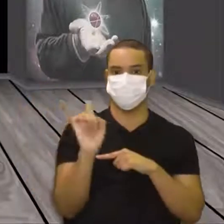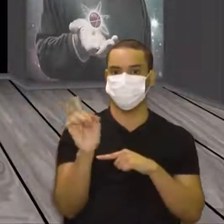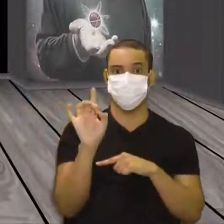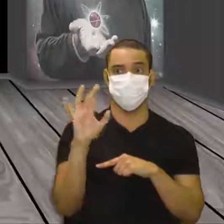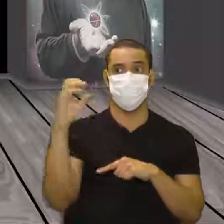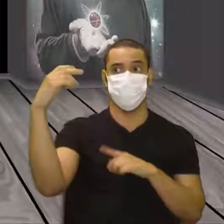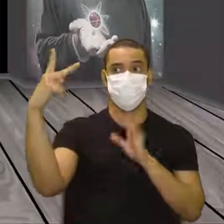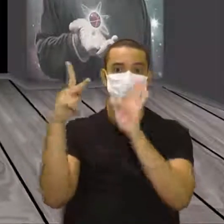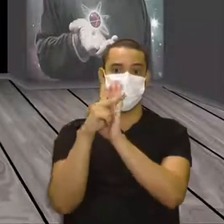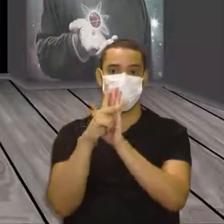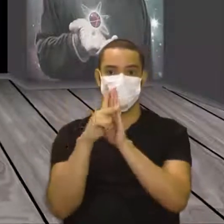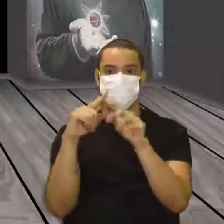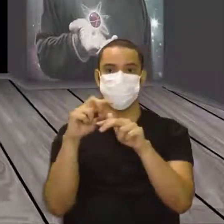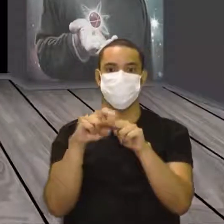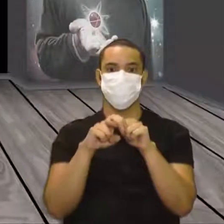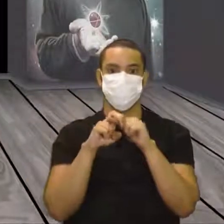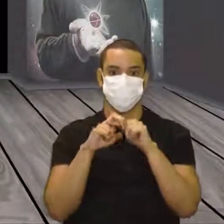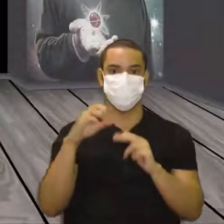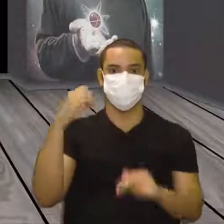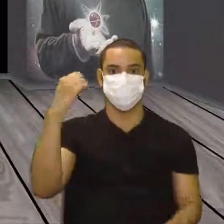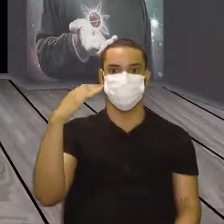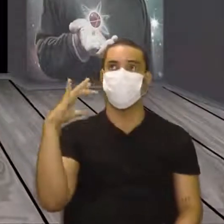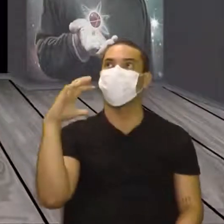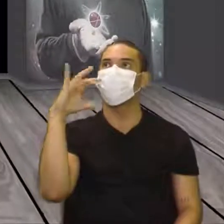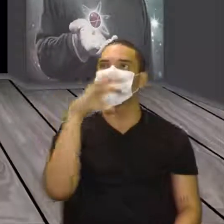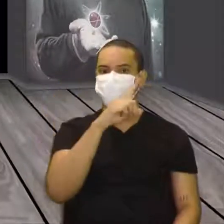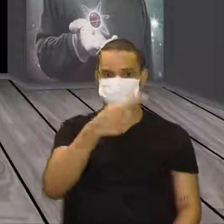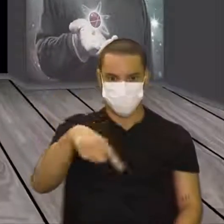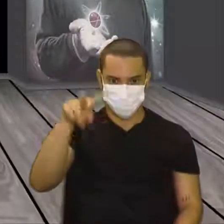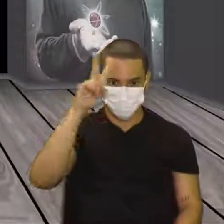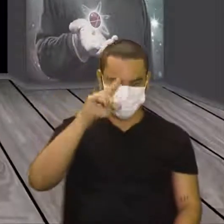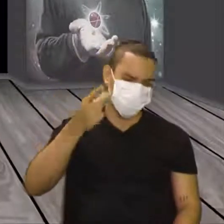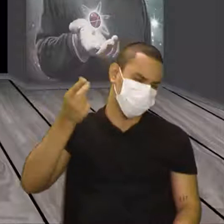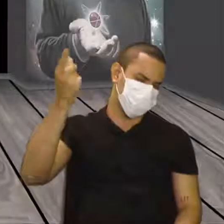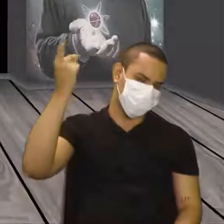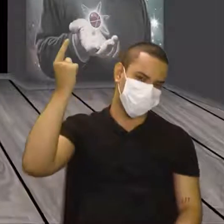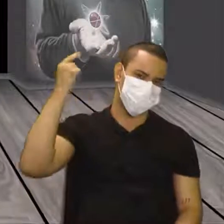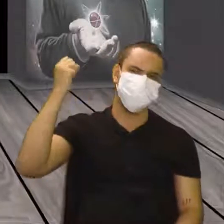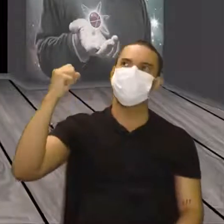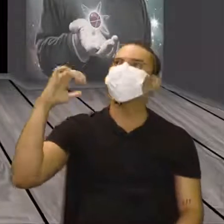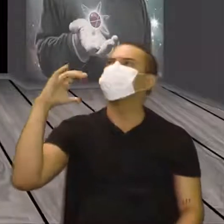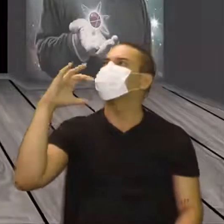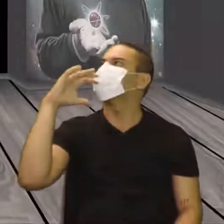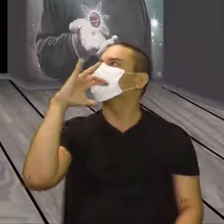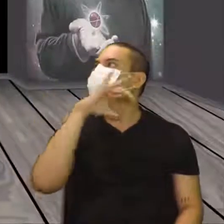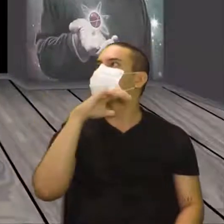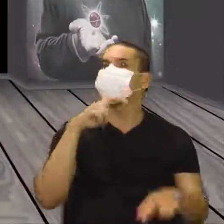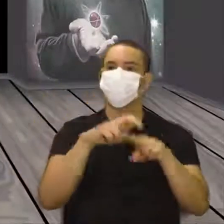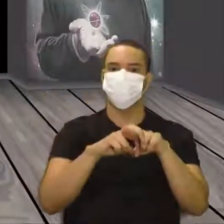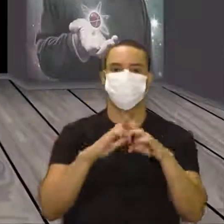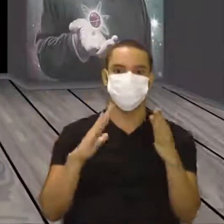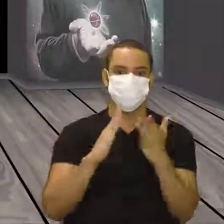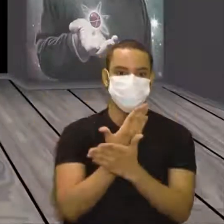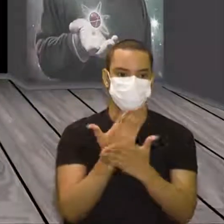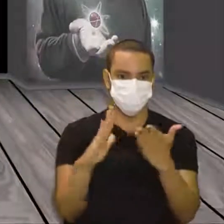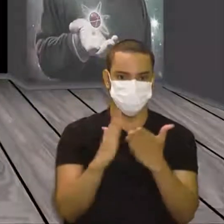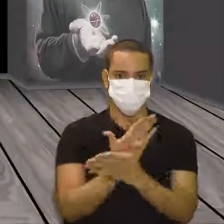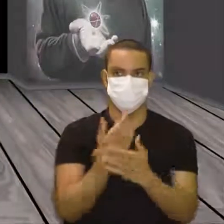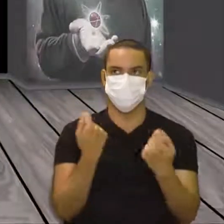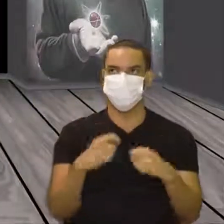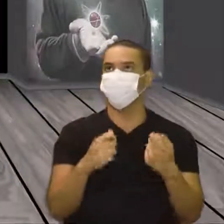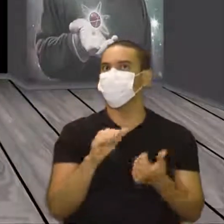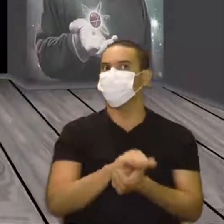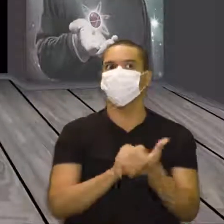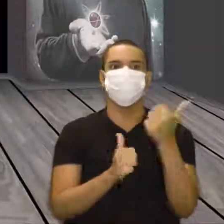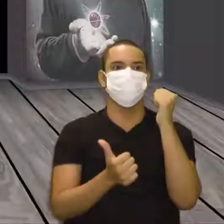luminosa. Então, aquelas lâmpadas esquentavam muito. Quem lembra da lâmpada incandescente era assim. Então, tem circuitos que o efeito